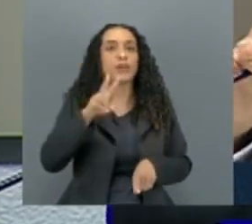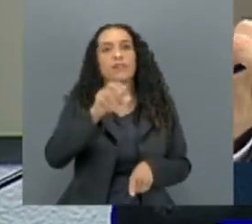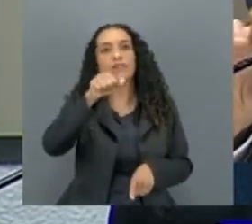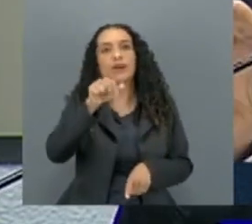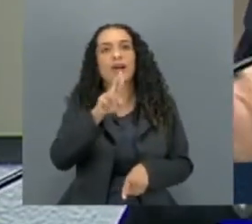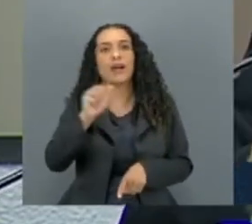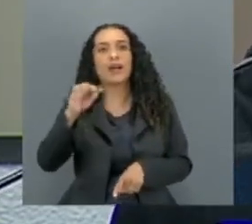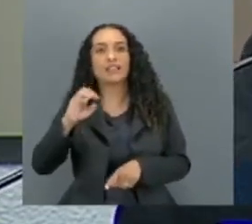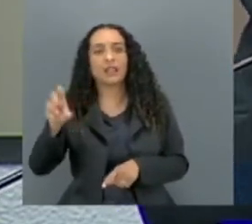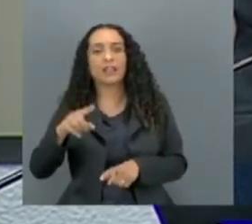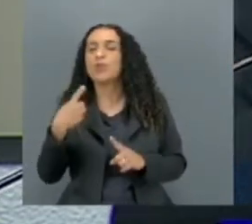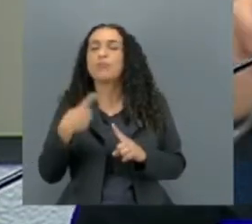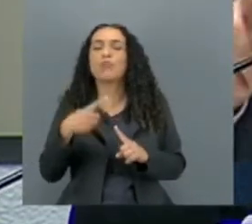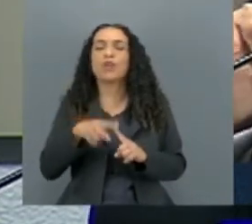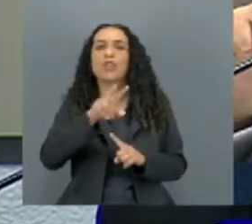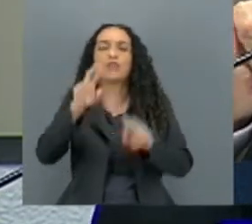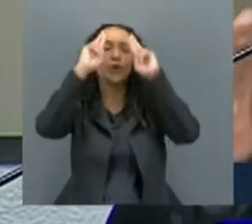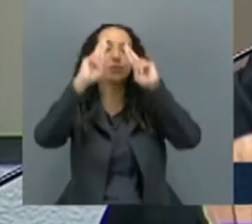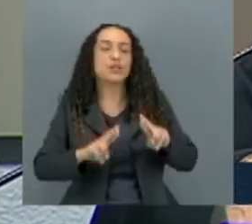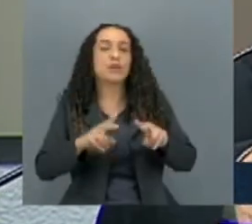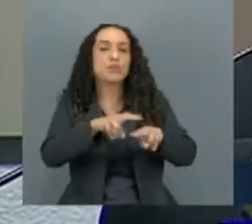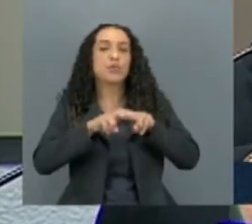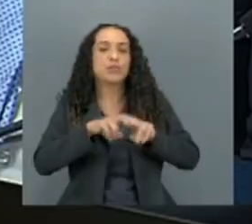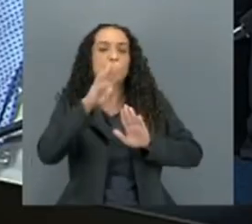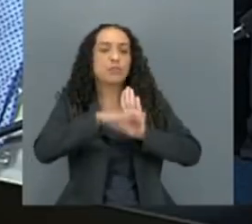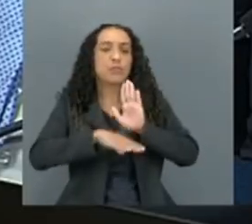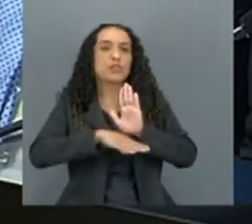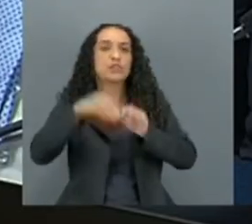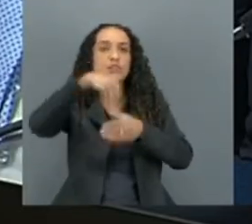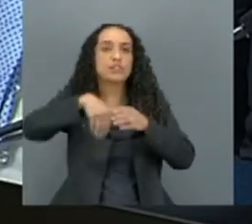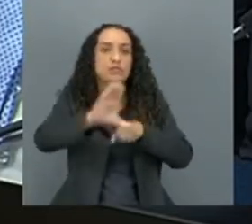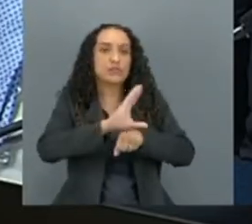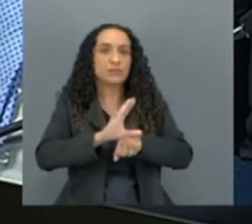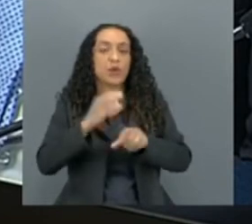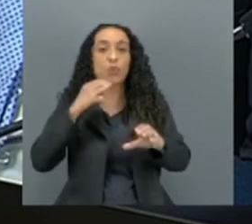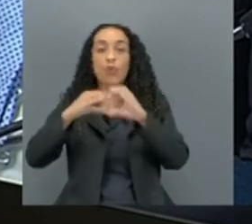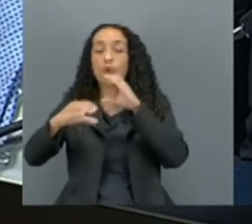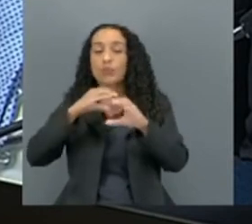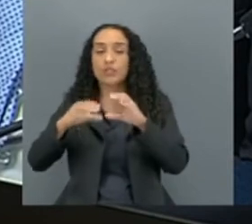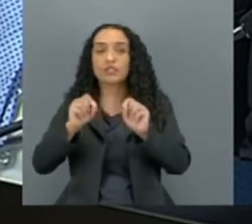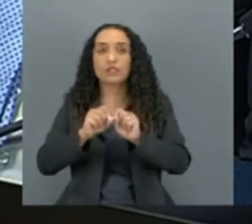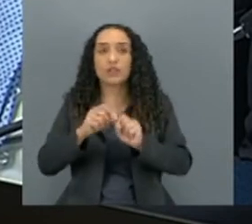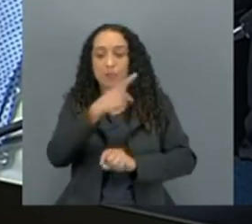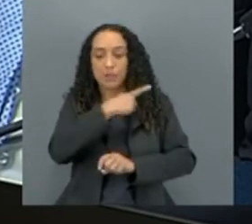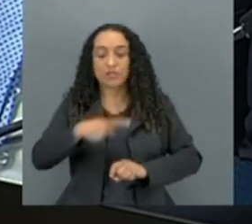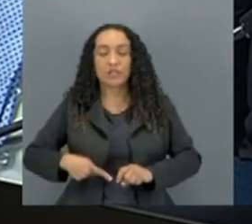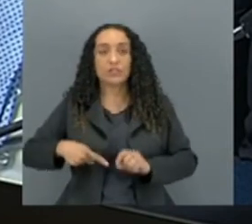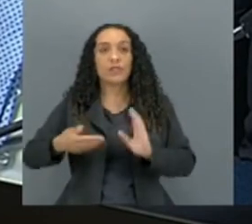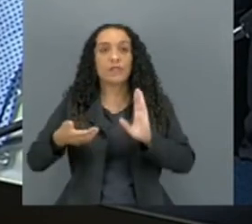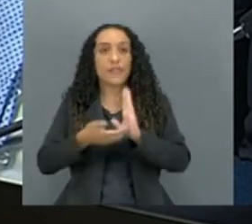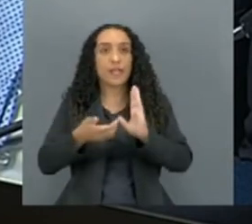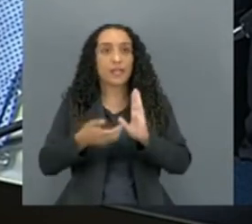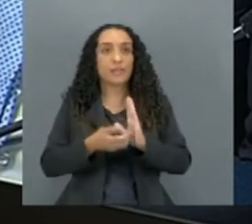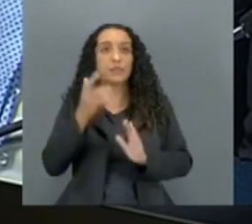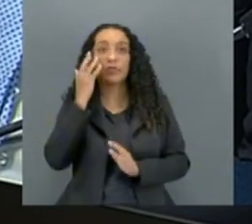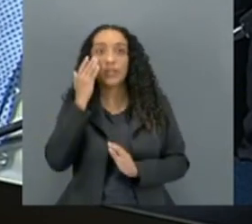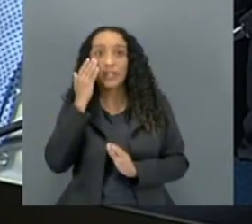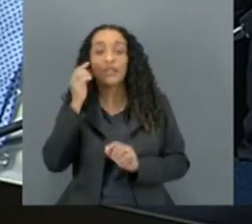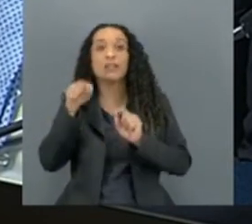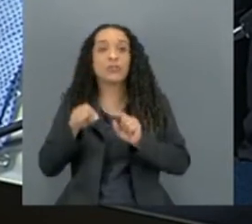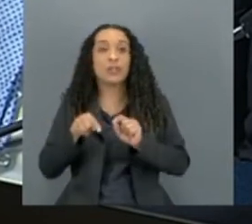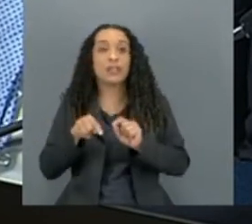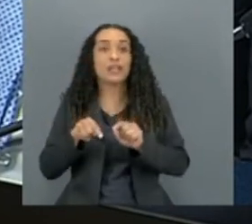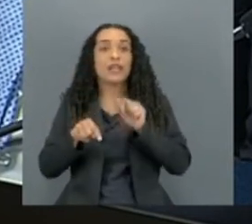demais? E por que não foi respeitado o devido processo constitucional, como a comunicação ao presidente da Câmara dos Deputados, Arthur Lira, que,